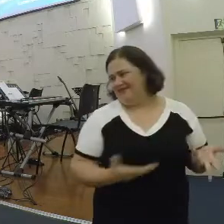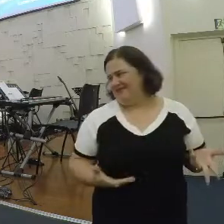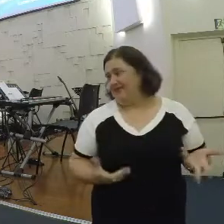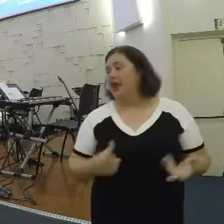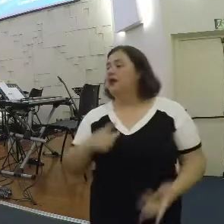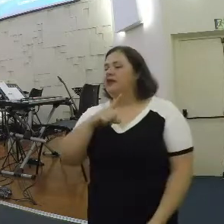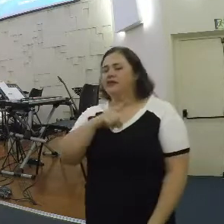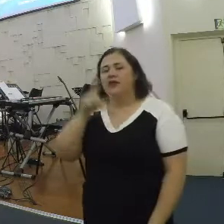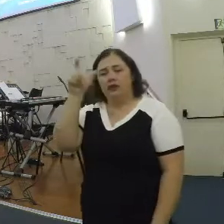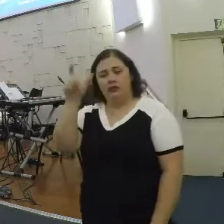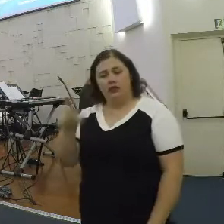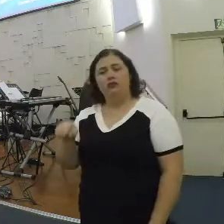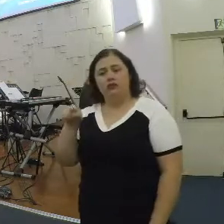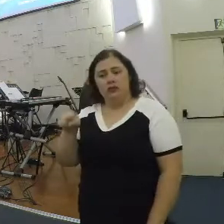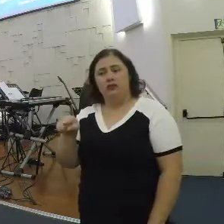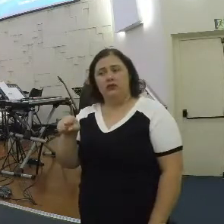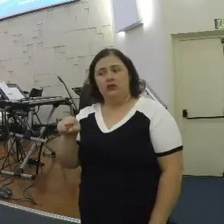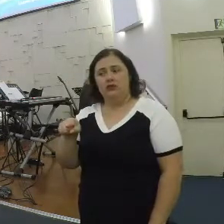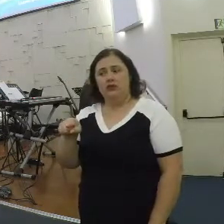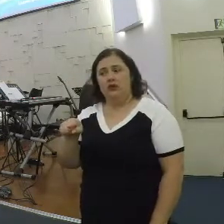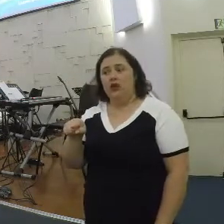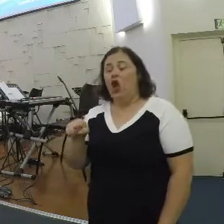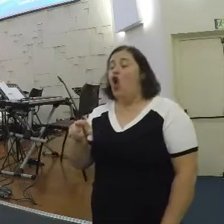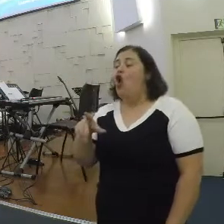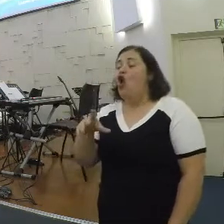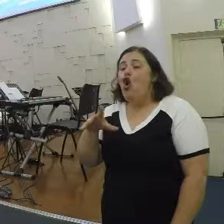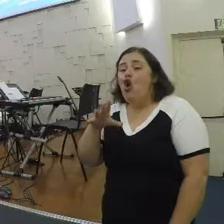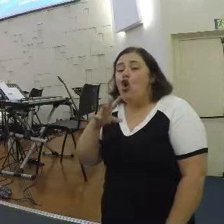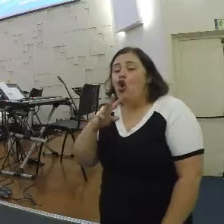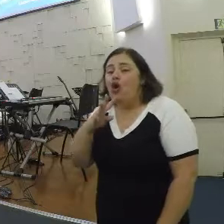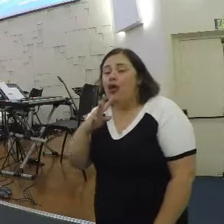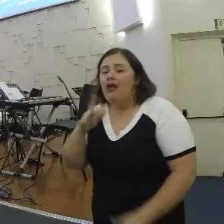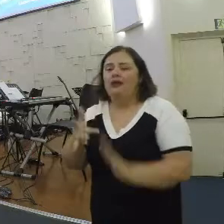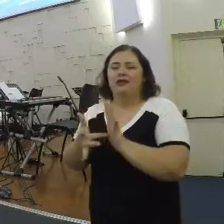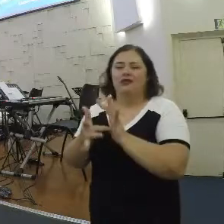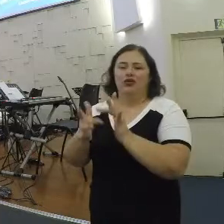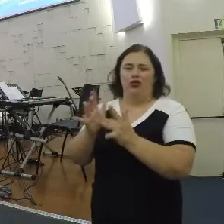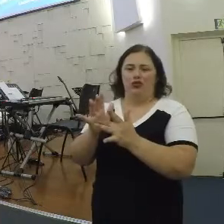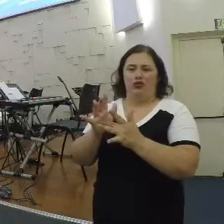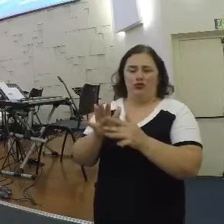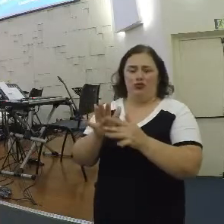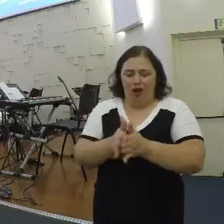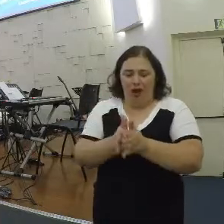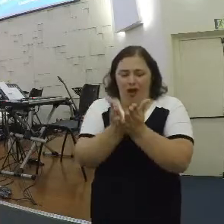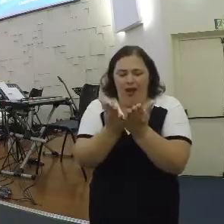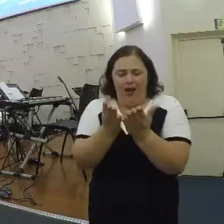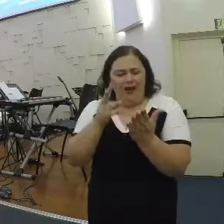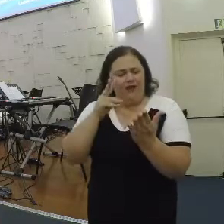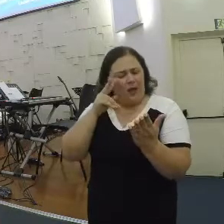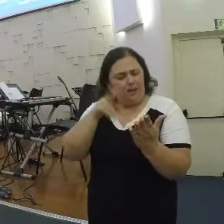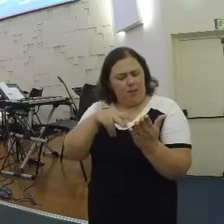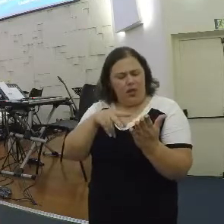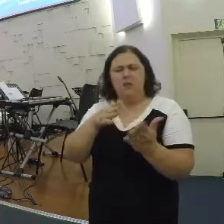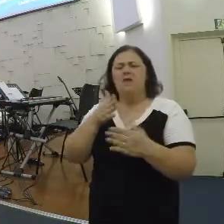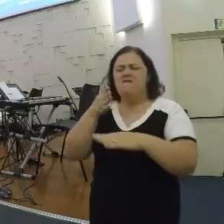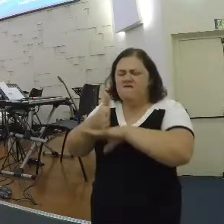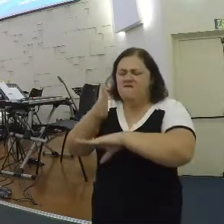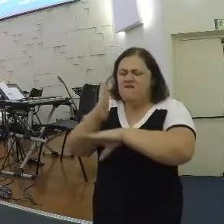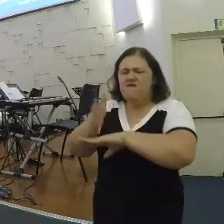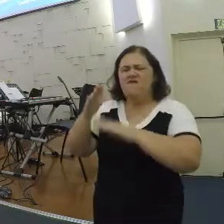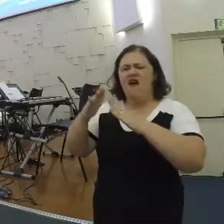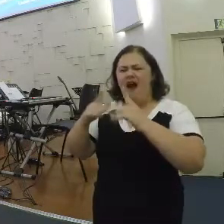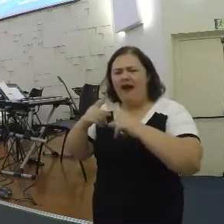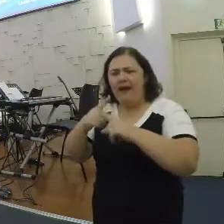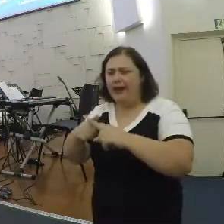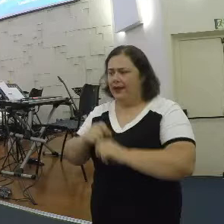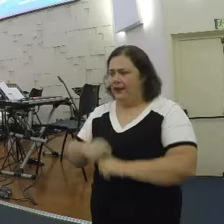se esquecem da palavra, não passam dessa fase, ouvem a palavra, mas depois de algum